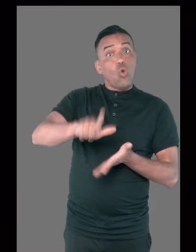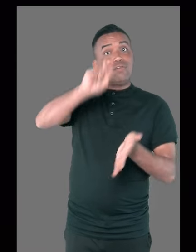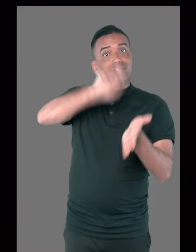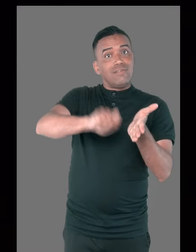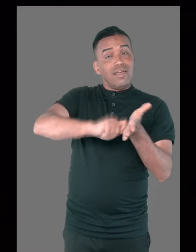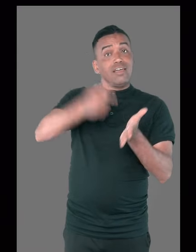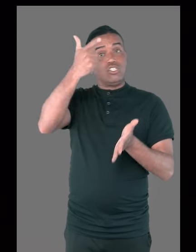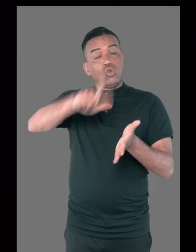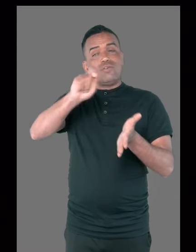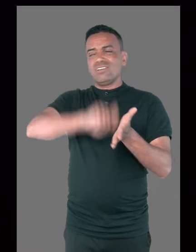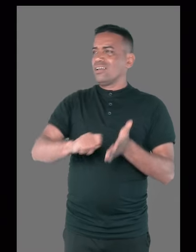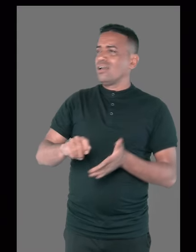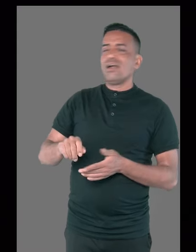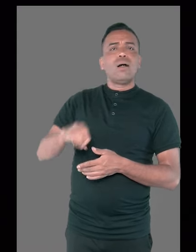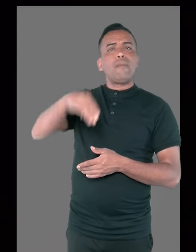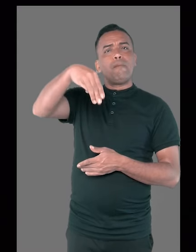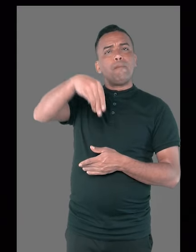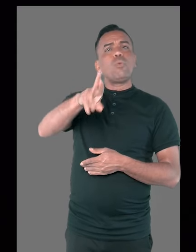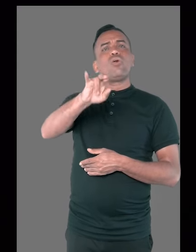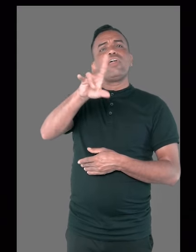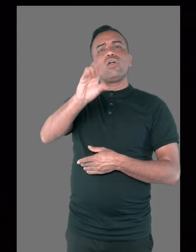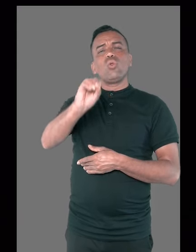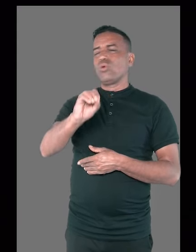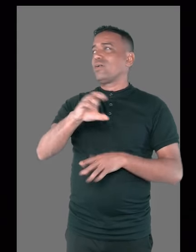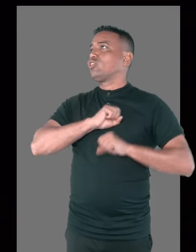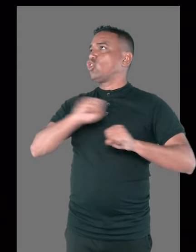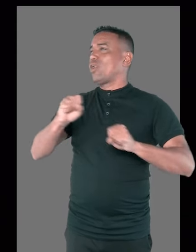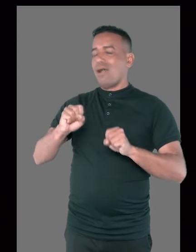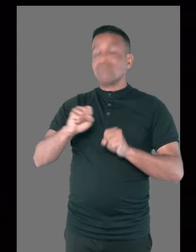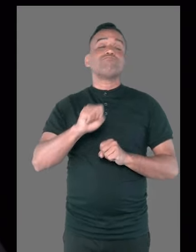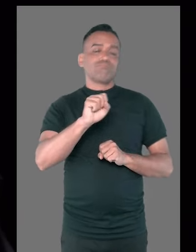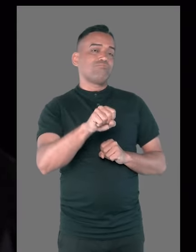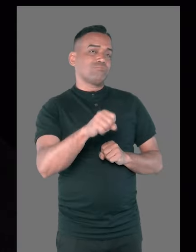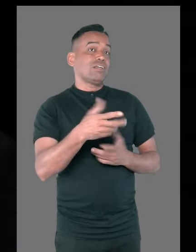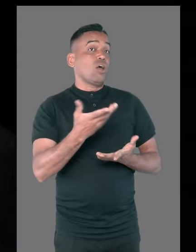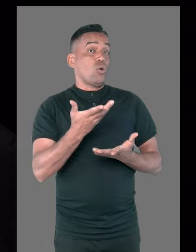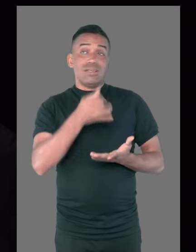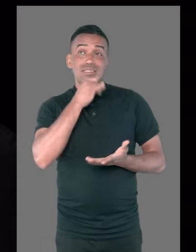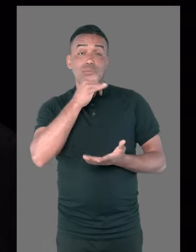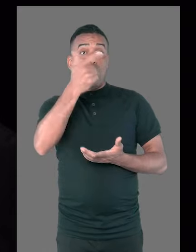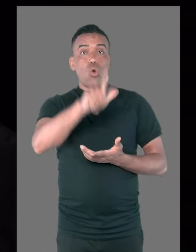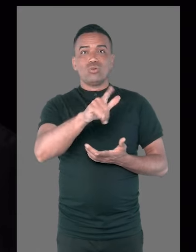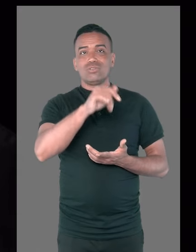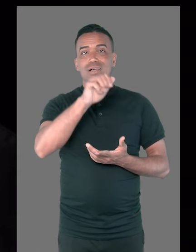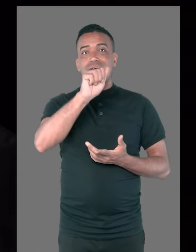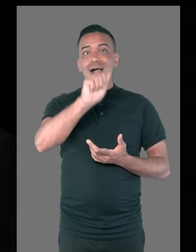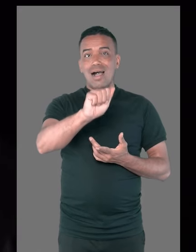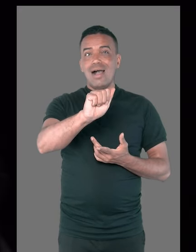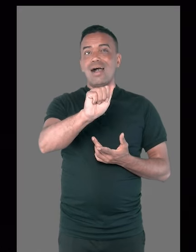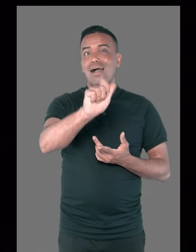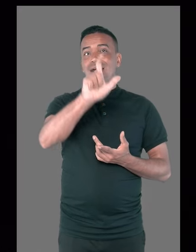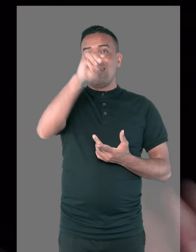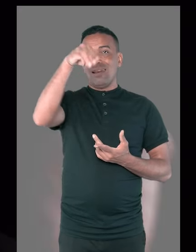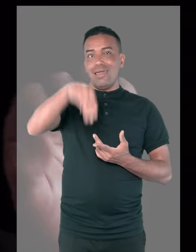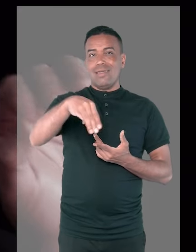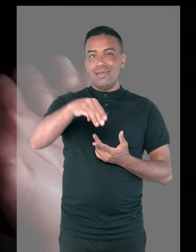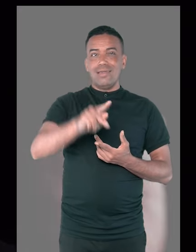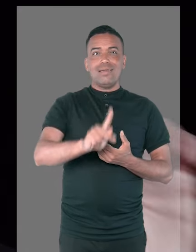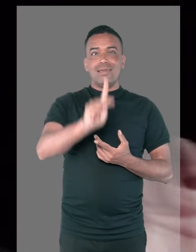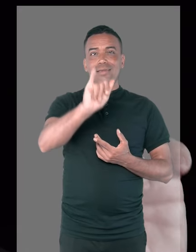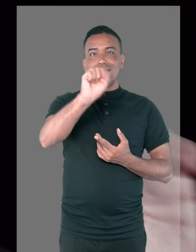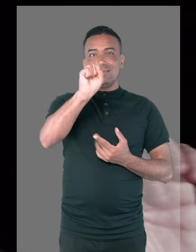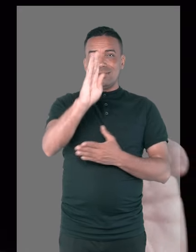Murilo Rubião ia adorar isso. Todo o primeiro texto que a gente escreve, mas tem outros que não adorariam. Por exemplo, Allen Ginsberg, né, que defendia que